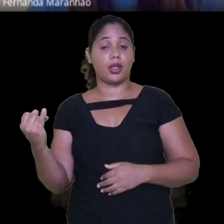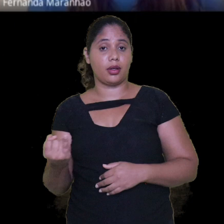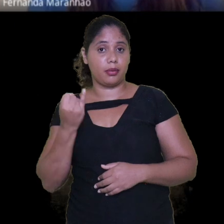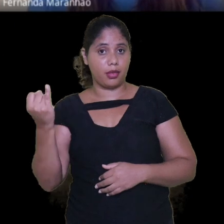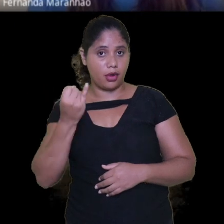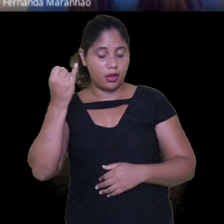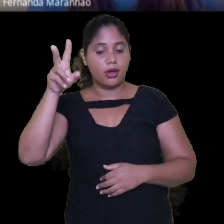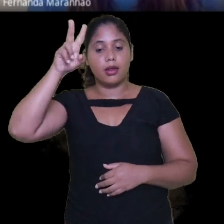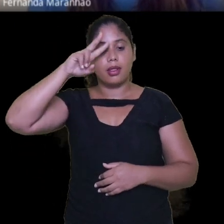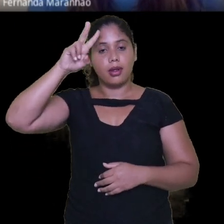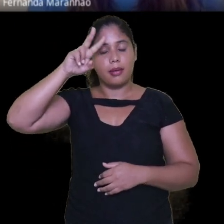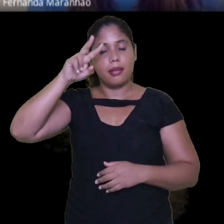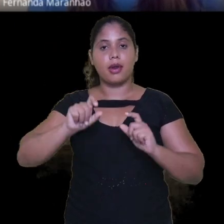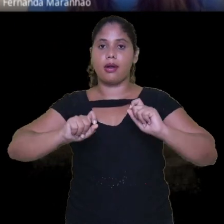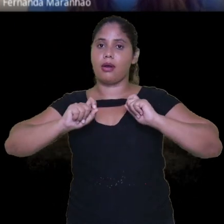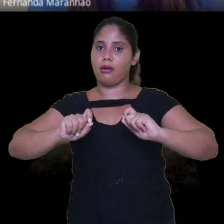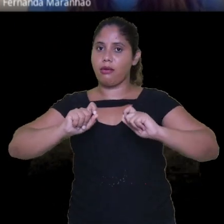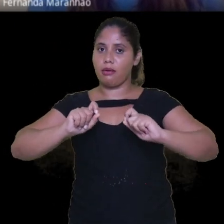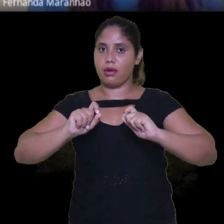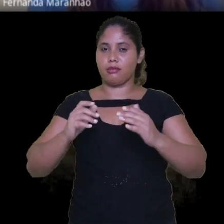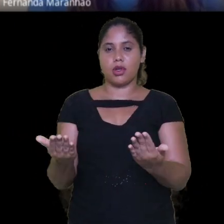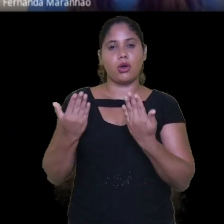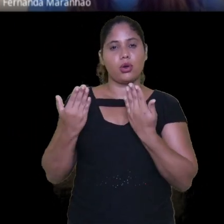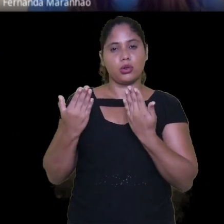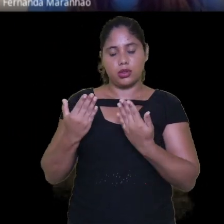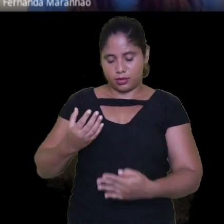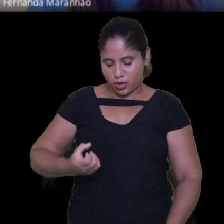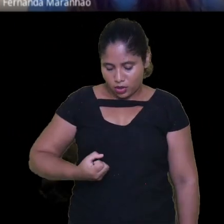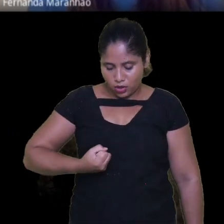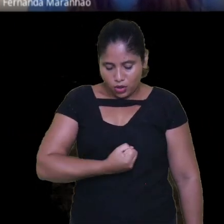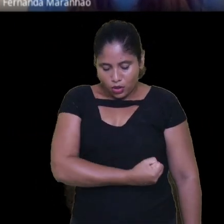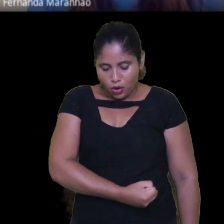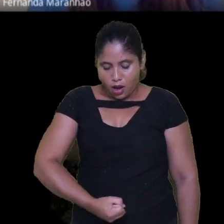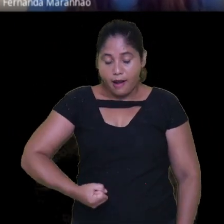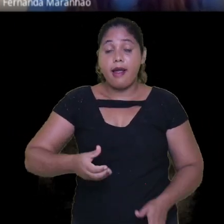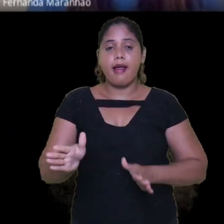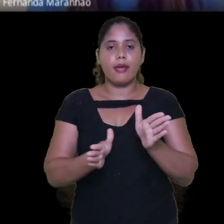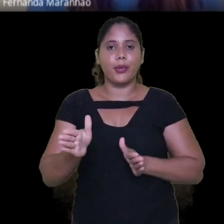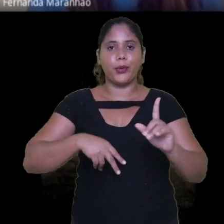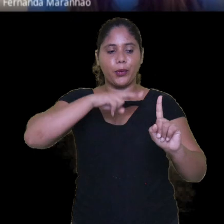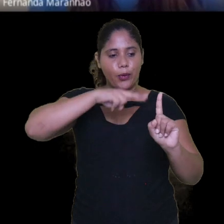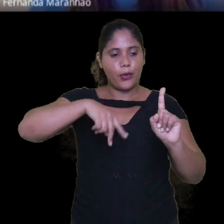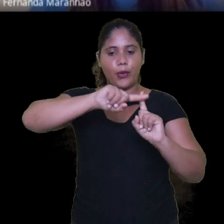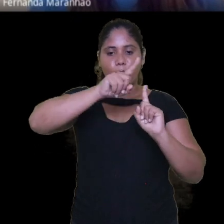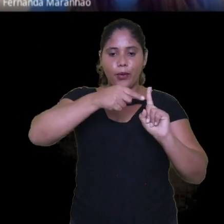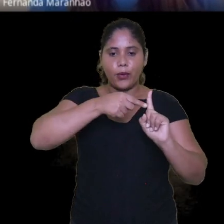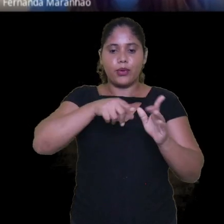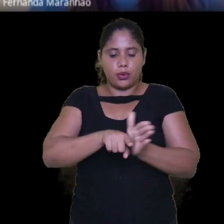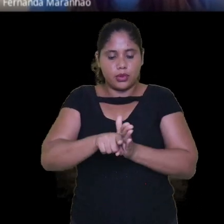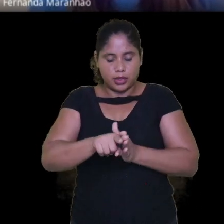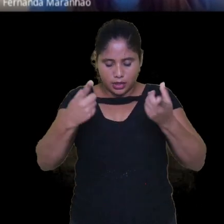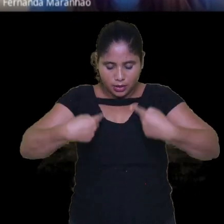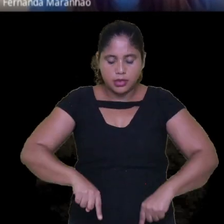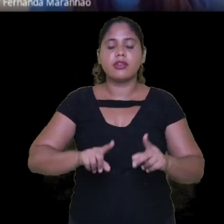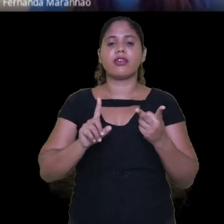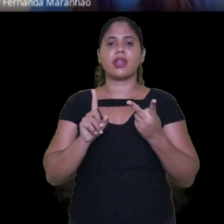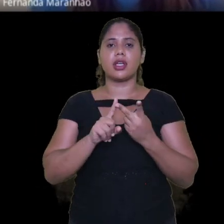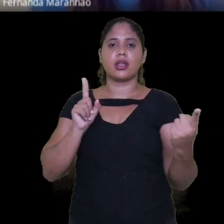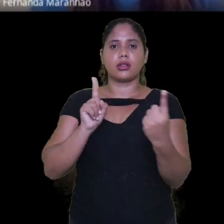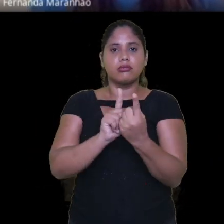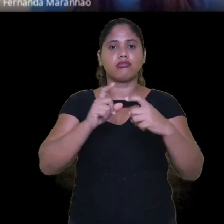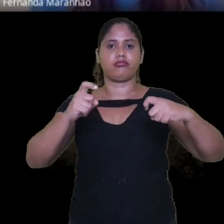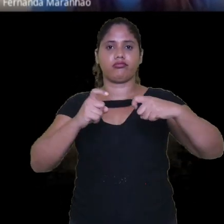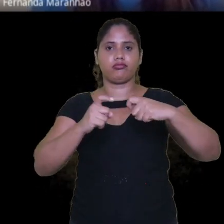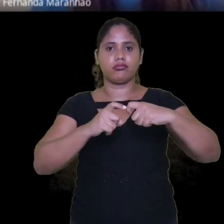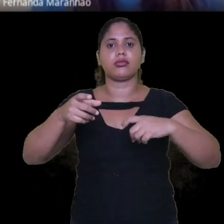no gráfico de altura de fundo uterino por idade gestacional, já deve ser levantada a suspeita de restrição de crescimento intrauterino,